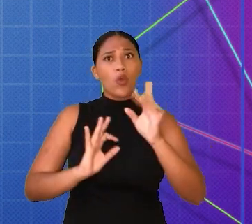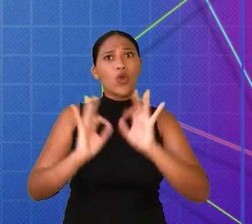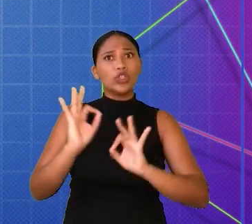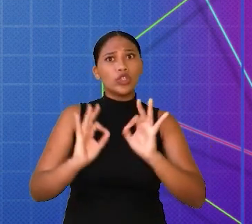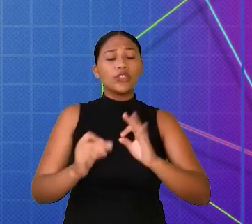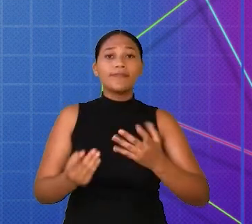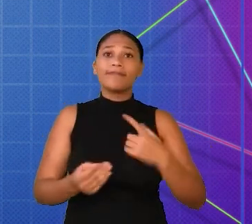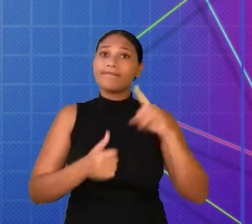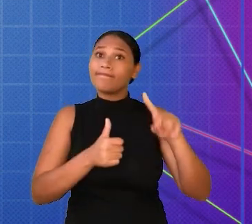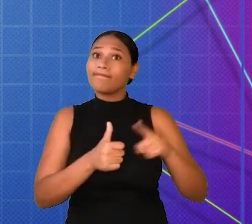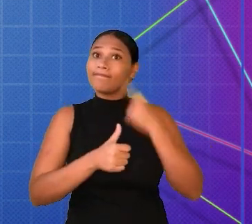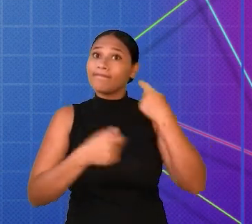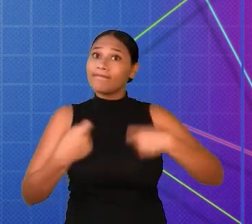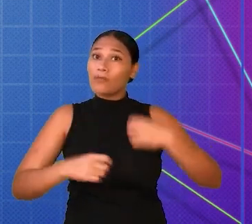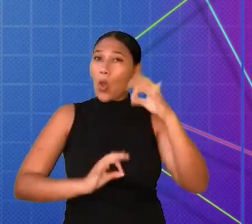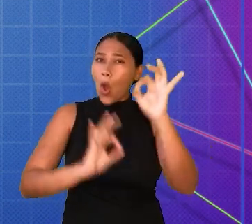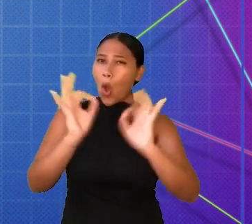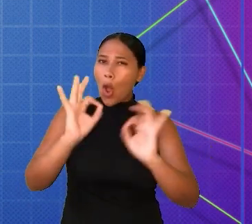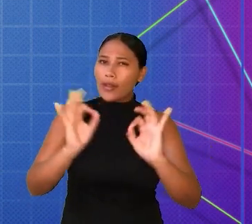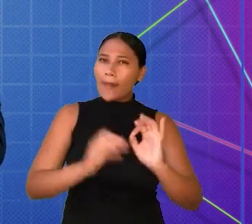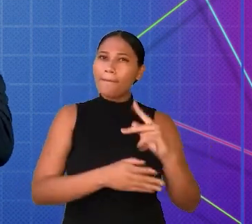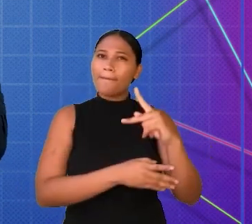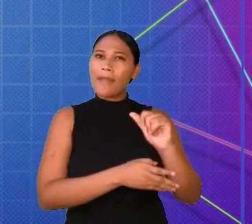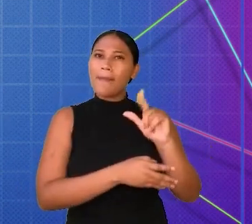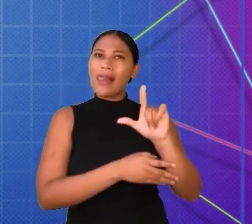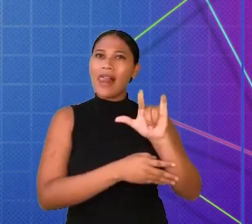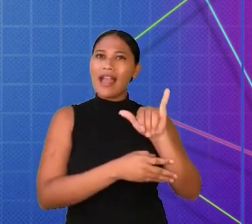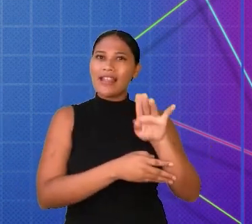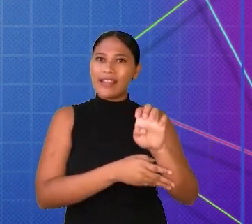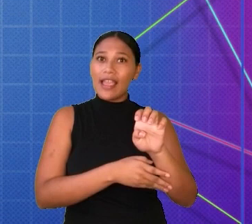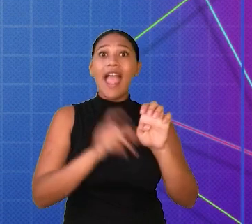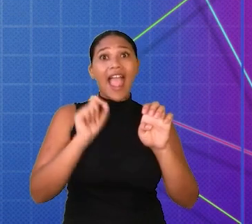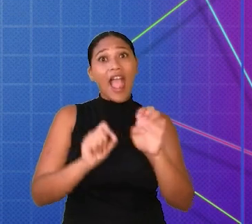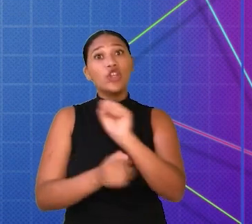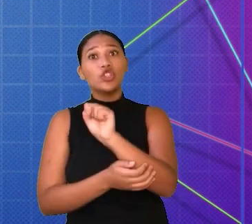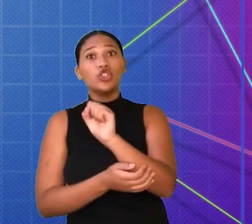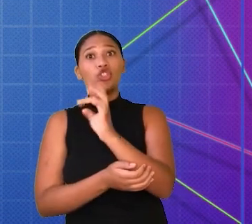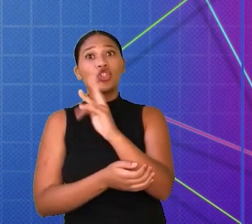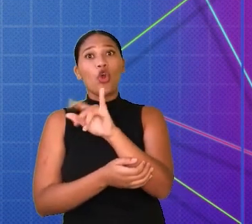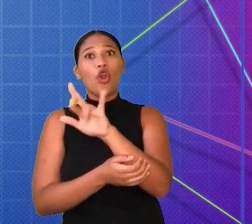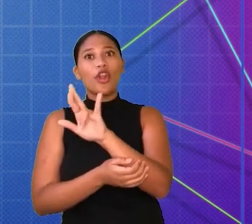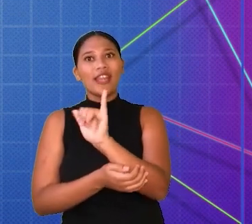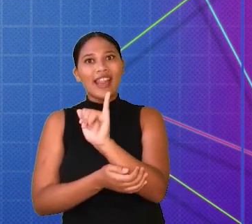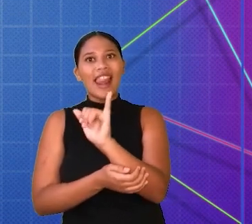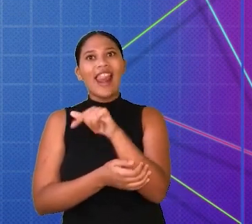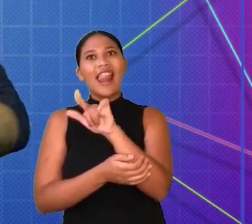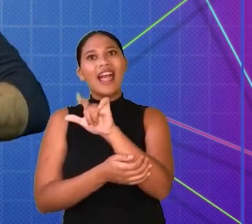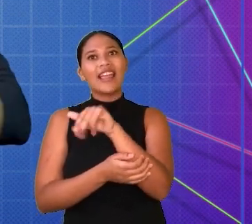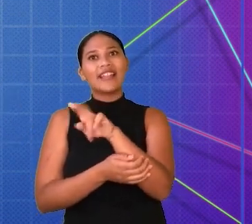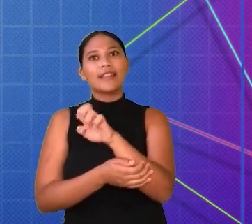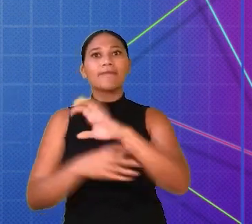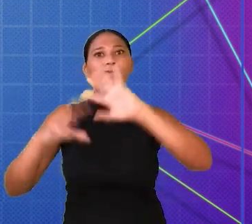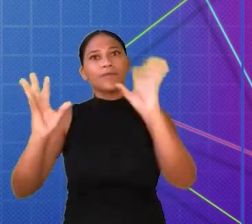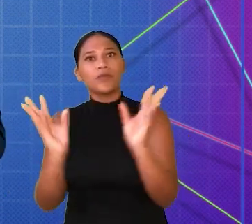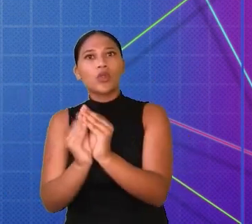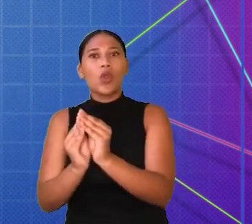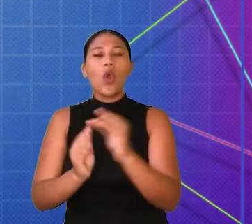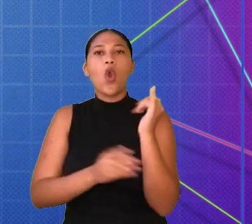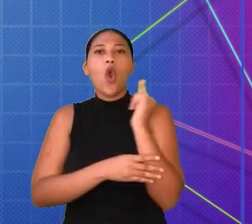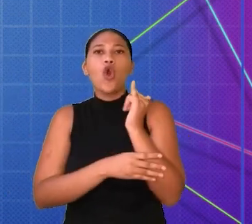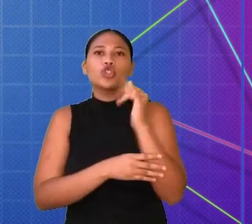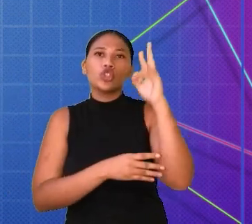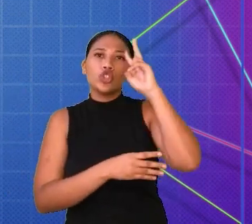a consumação do nosso projeto. A primeira coisa que a gente precisa para organizar essa pipeline é uma storyline, que nada mais é do que uma